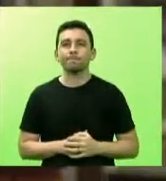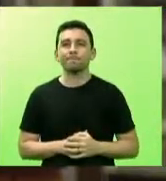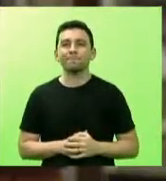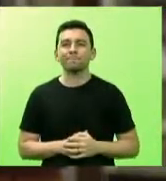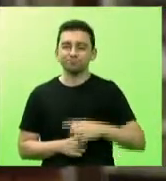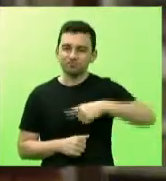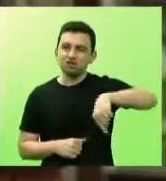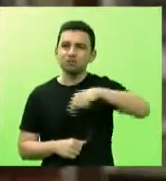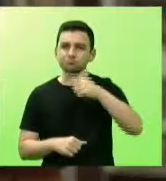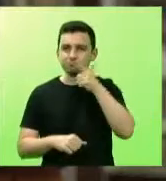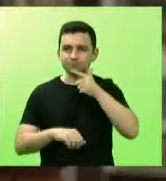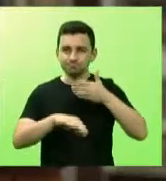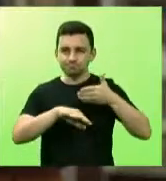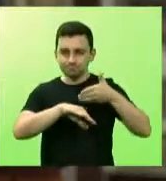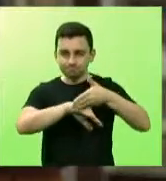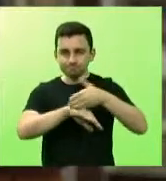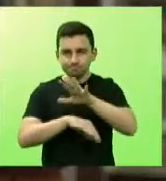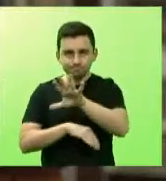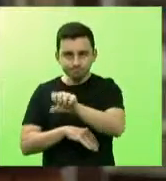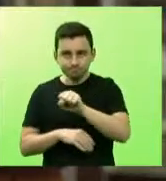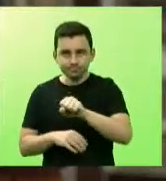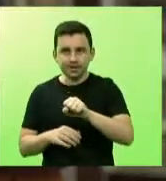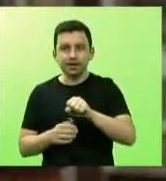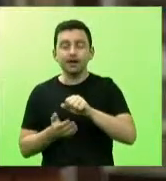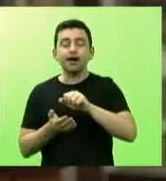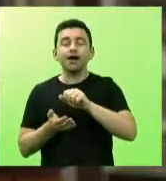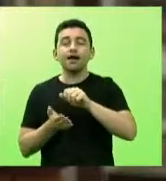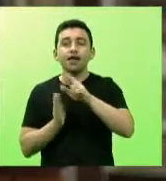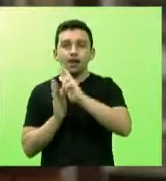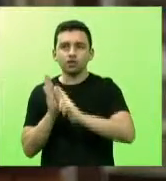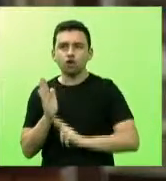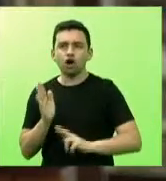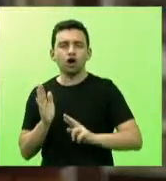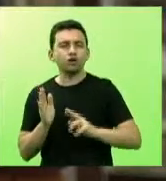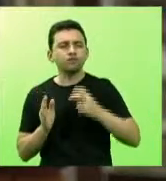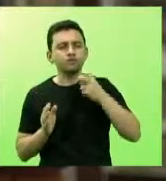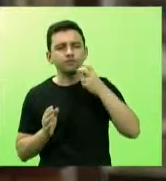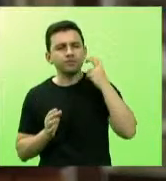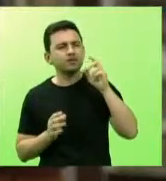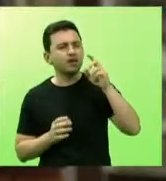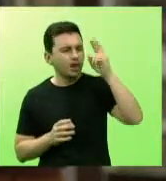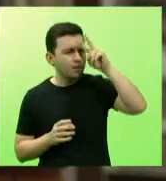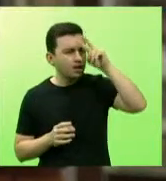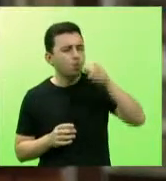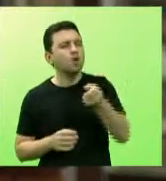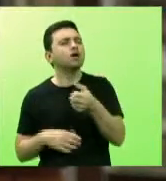Nós tivemos acesso a esse relatório aqui, deputado Vampiro, né? Foi quando?